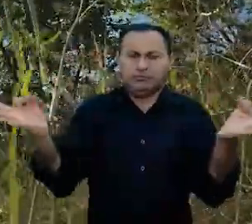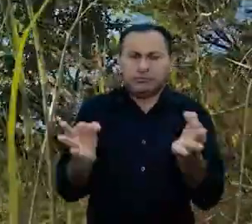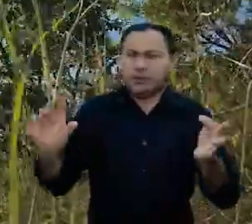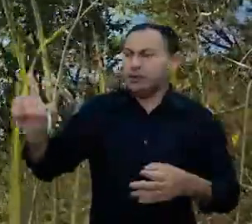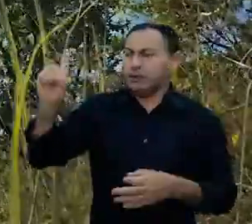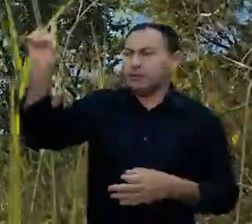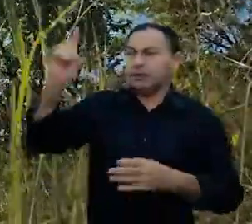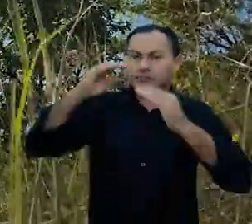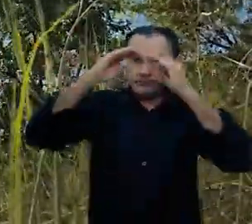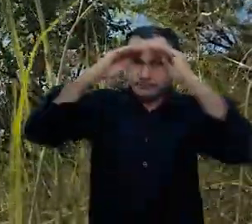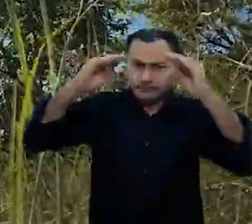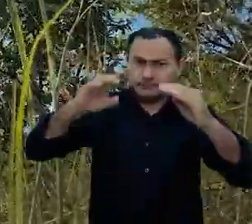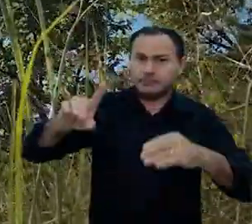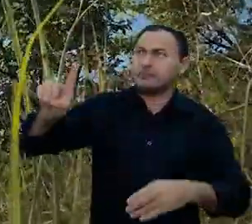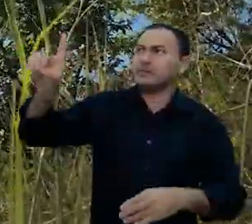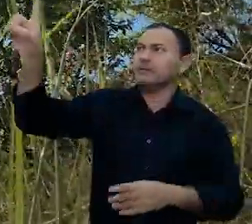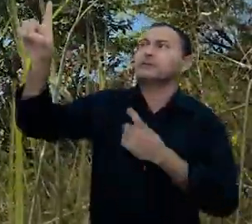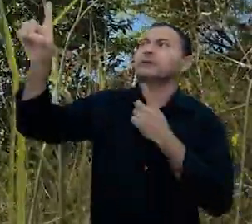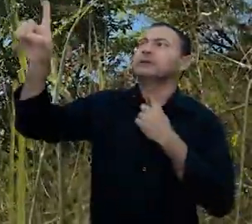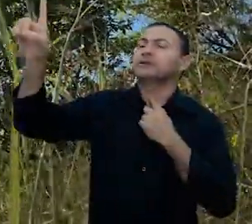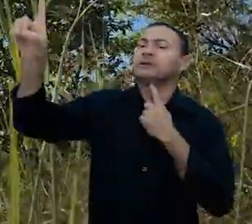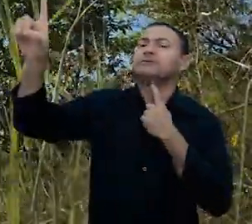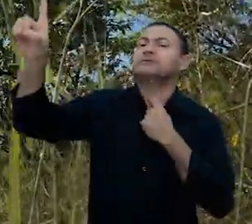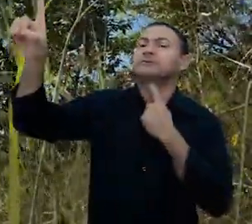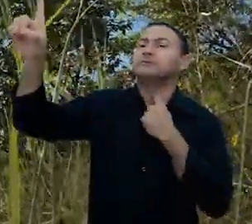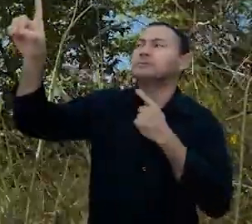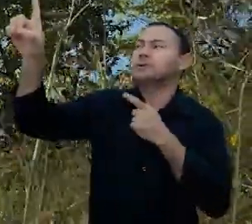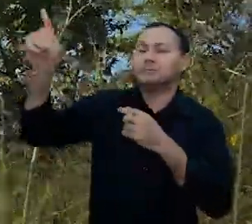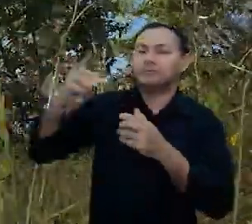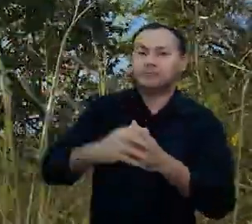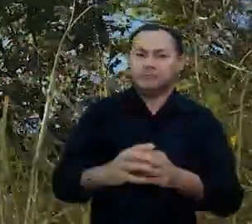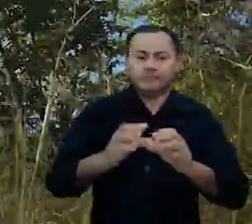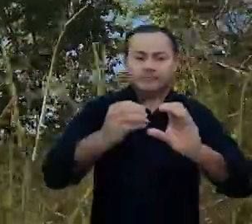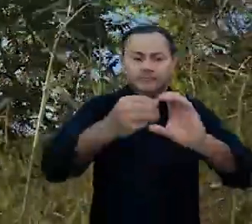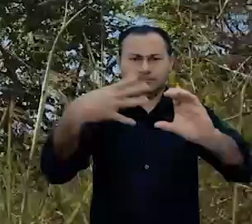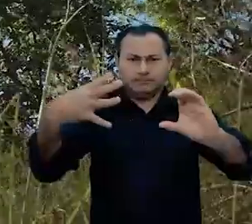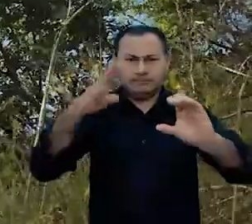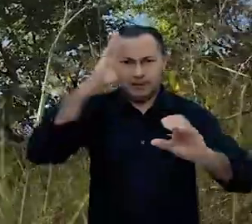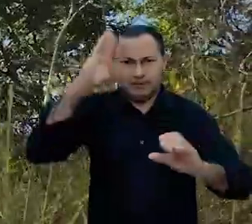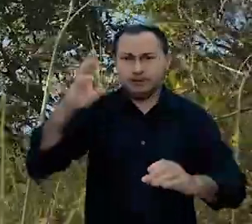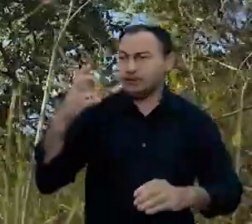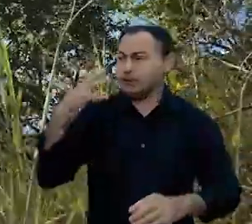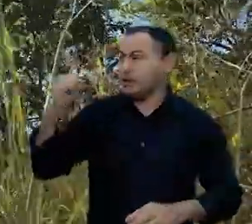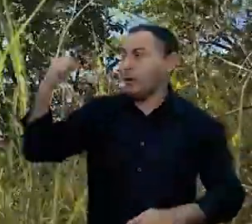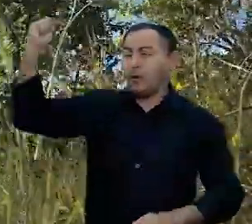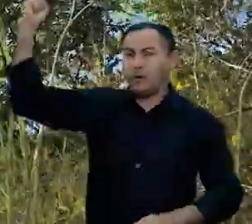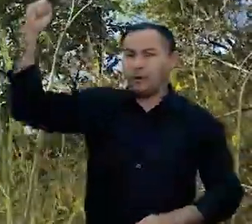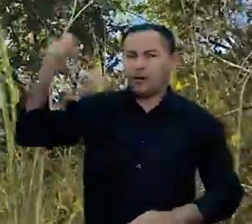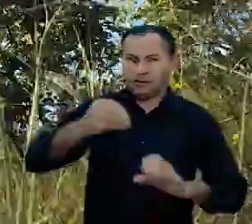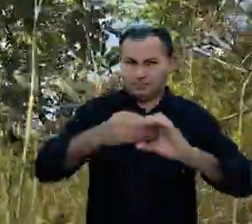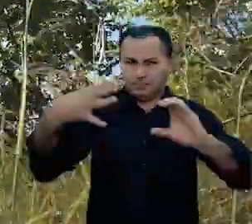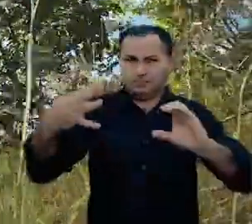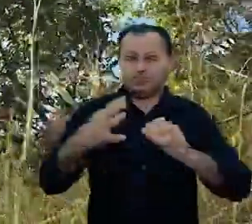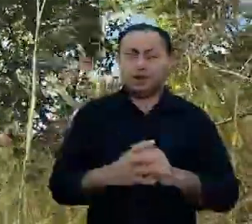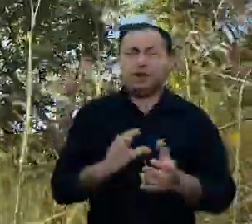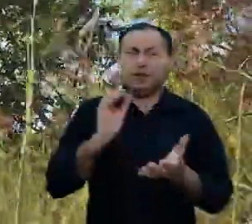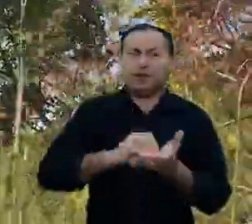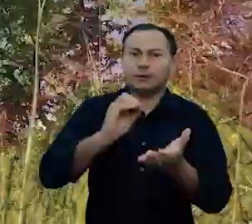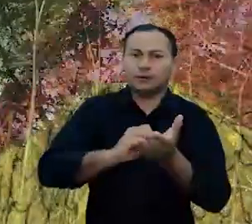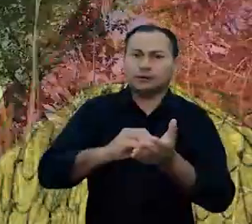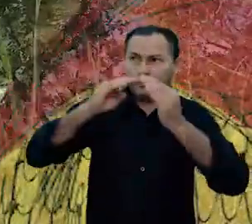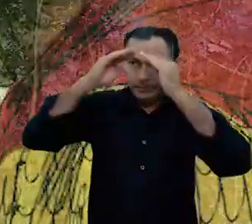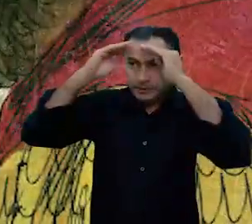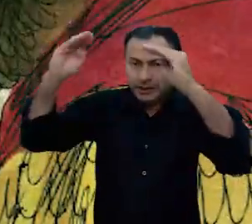que cumpriria a sua vontade. Parece que a característica predominante de Saul era a